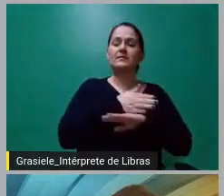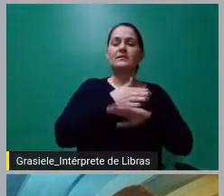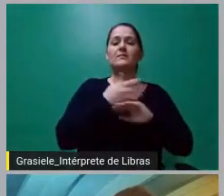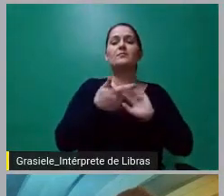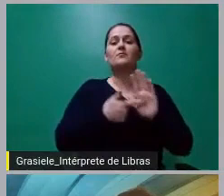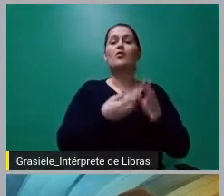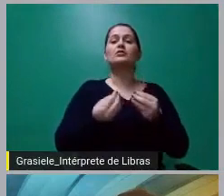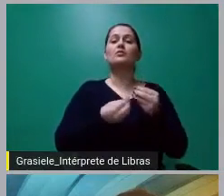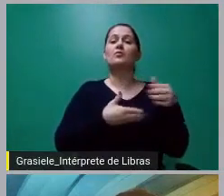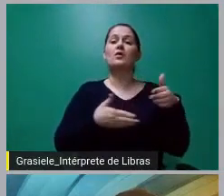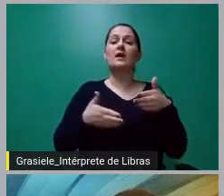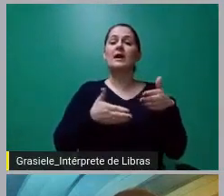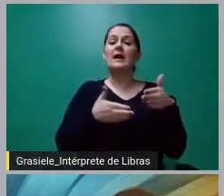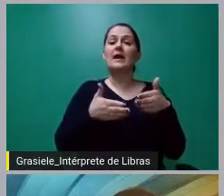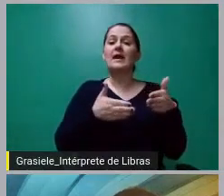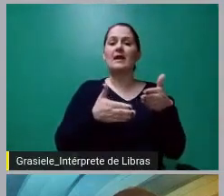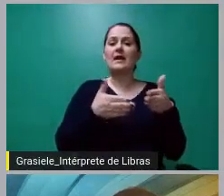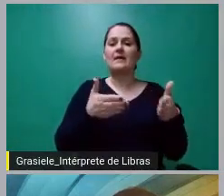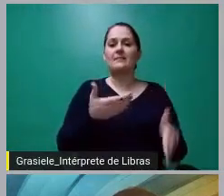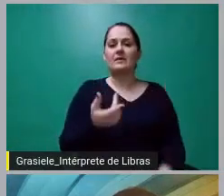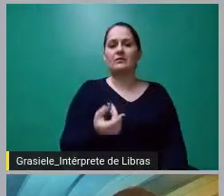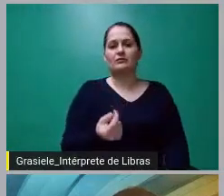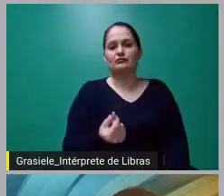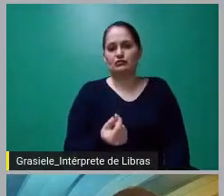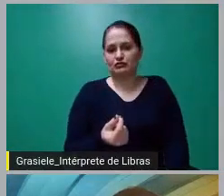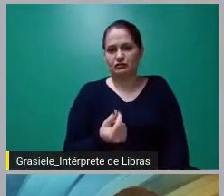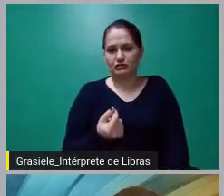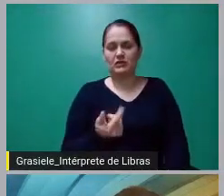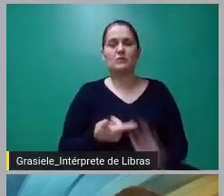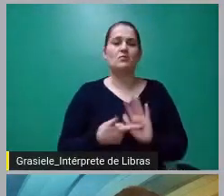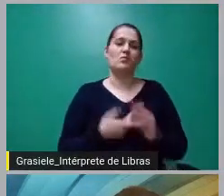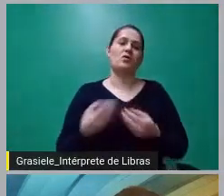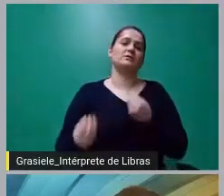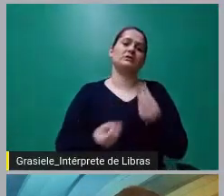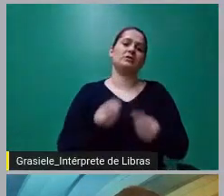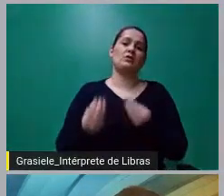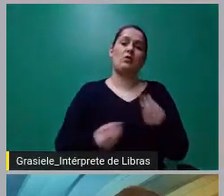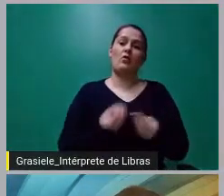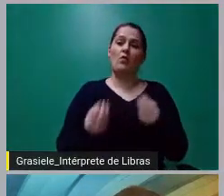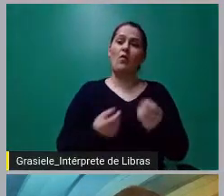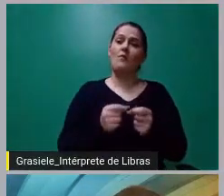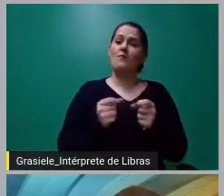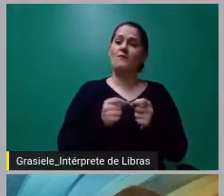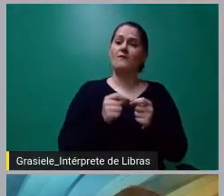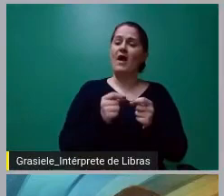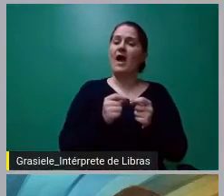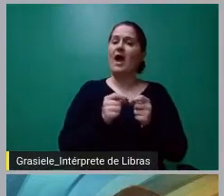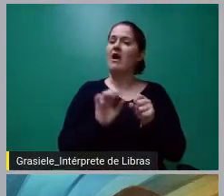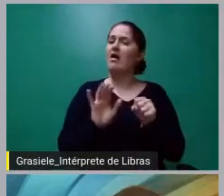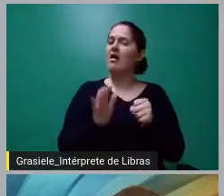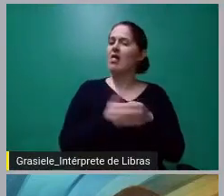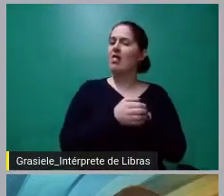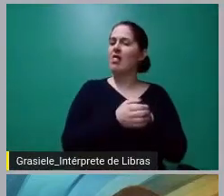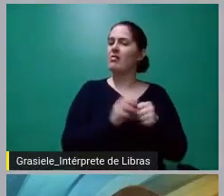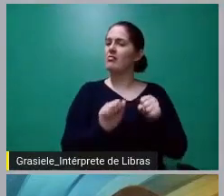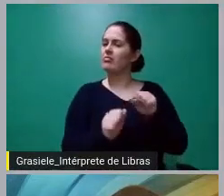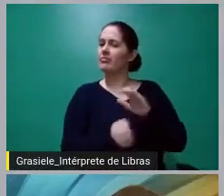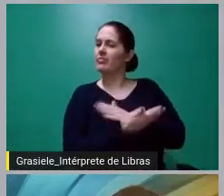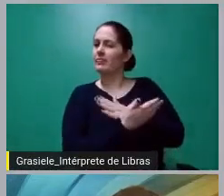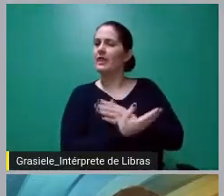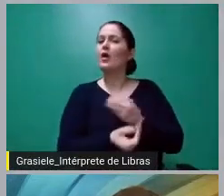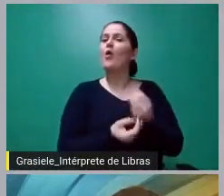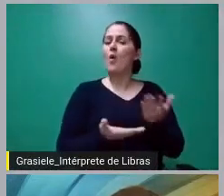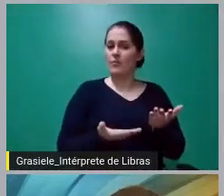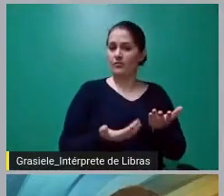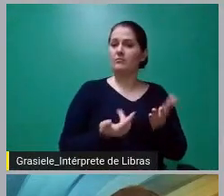feitos para camuflar operações ilegais, ilegítimas e até fraudulentas, que